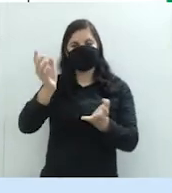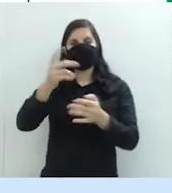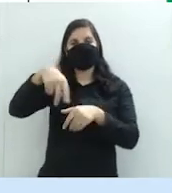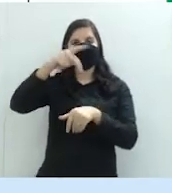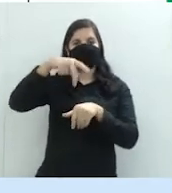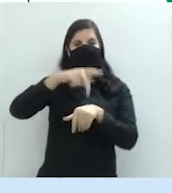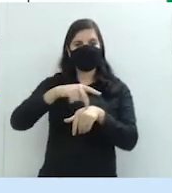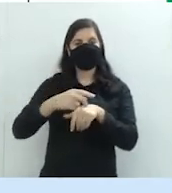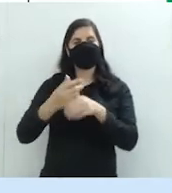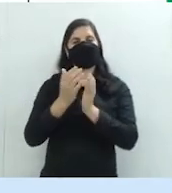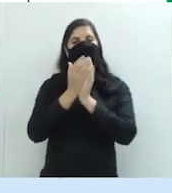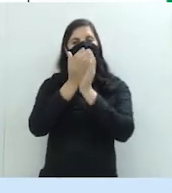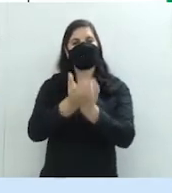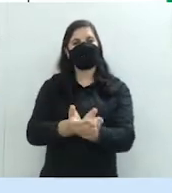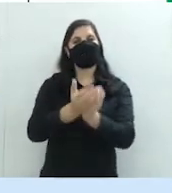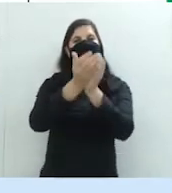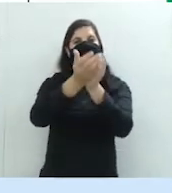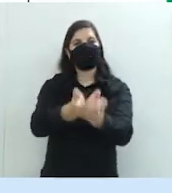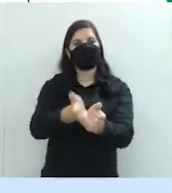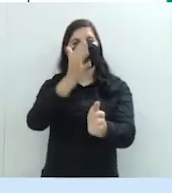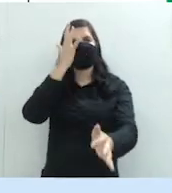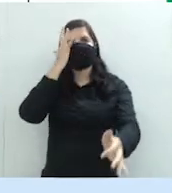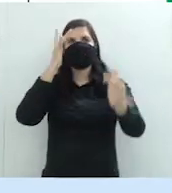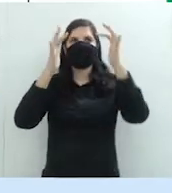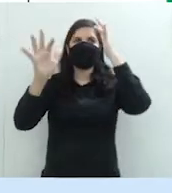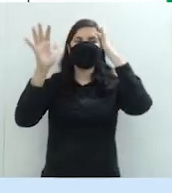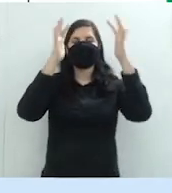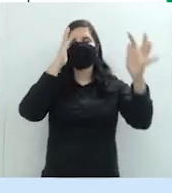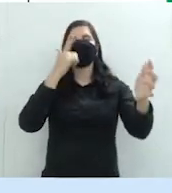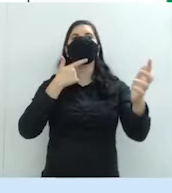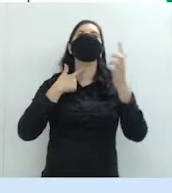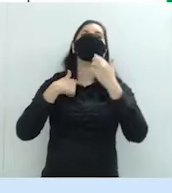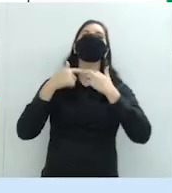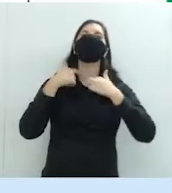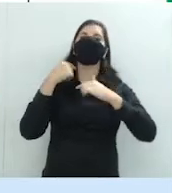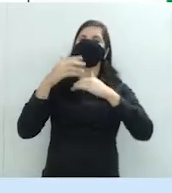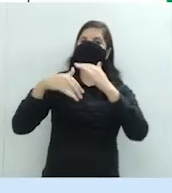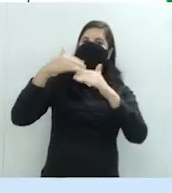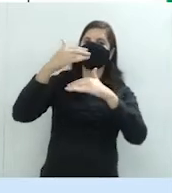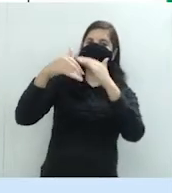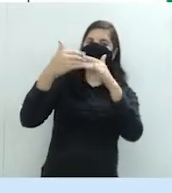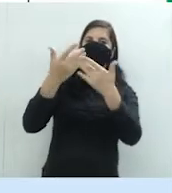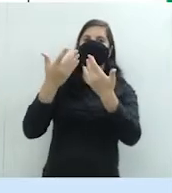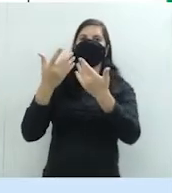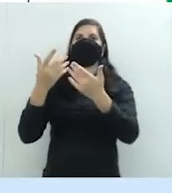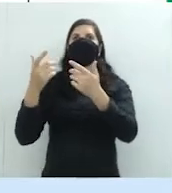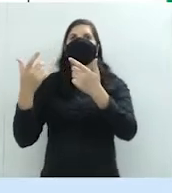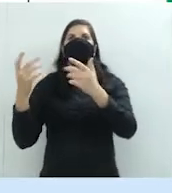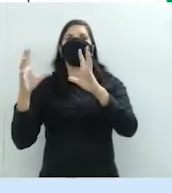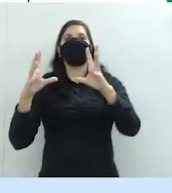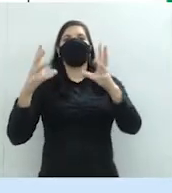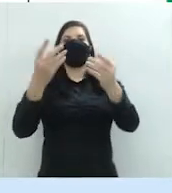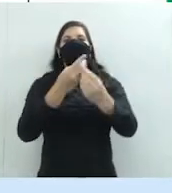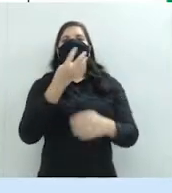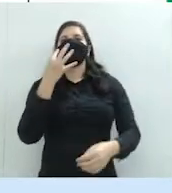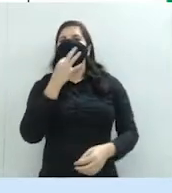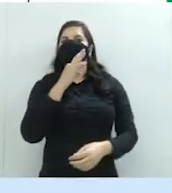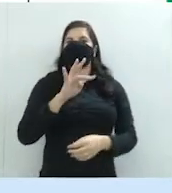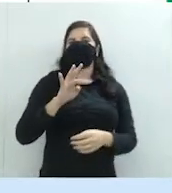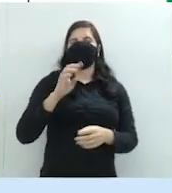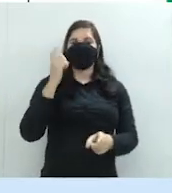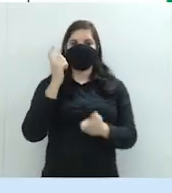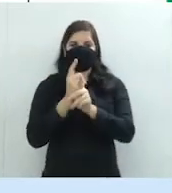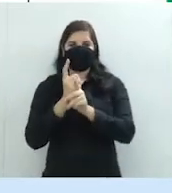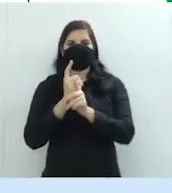com sonhos, né, nessa aventura, né, de desvendar algo que estava